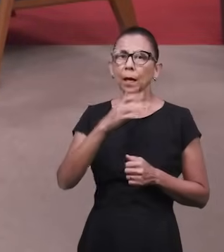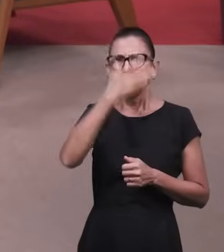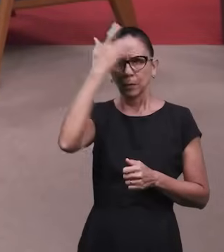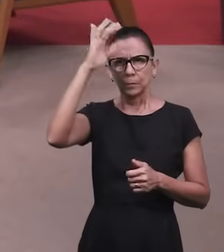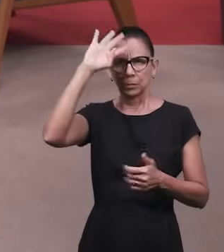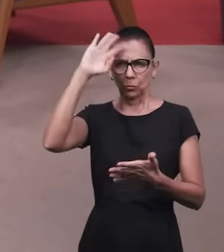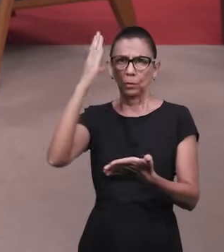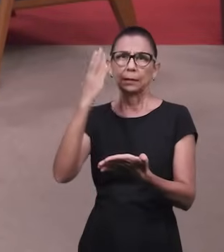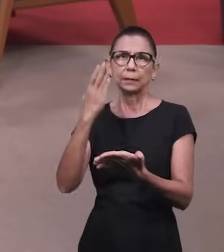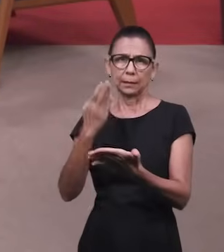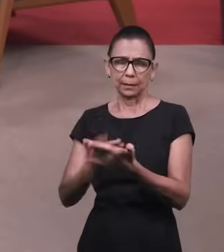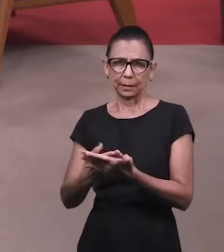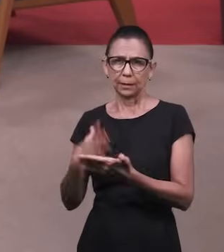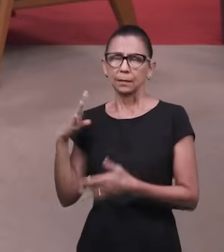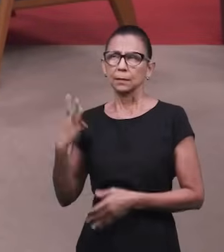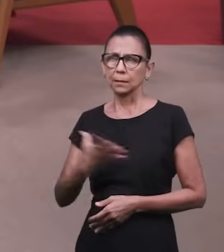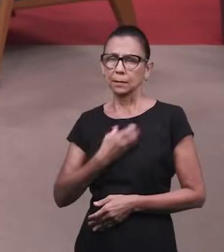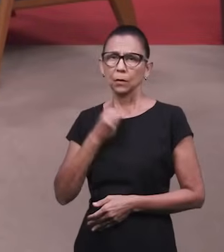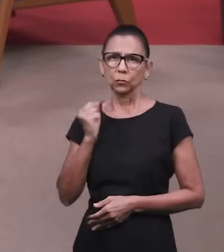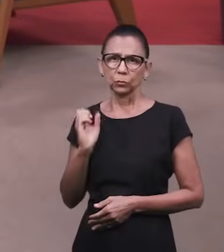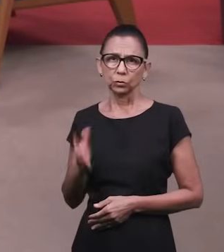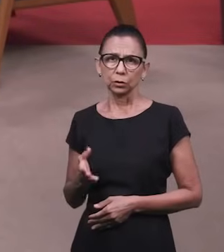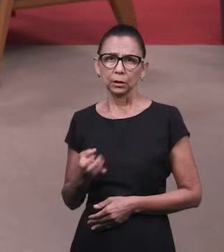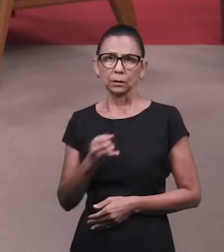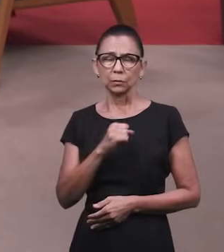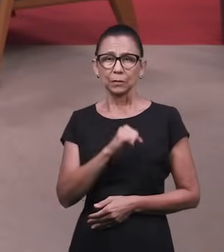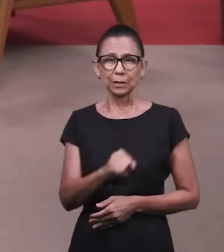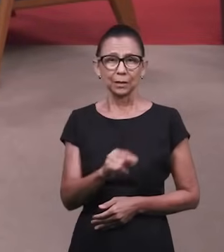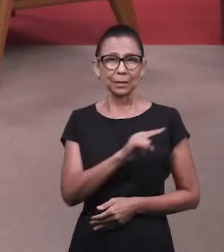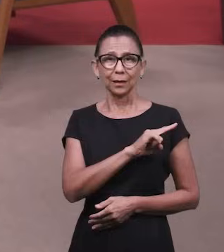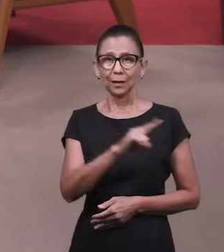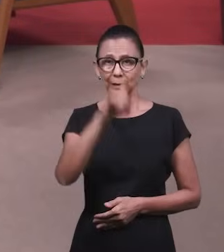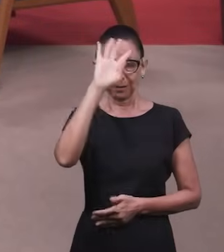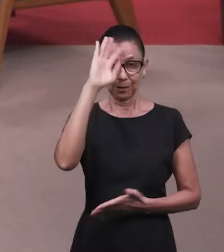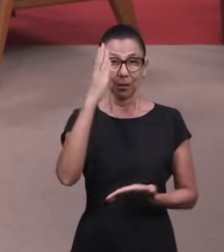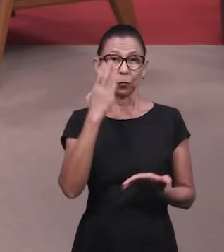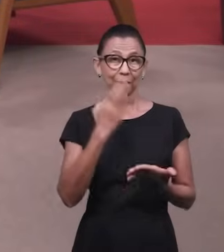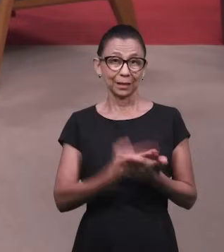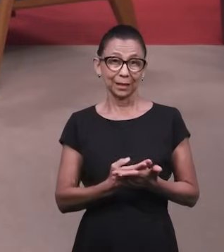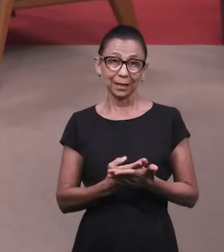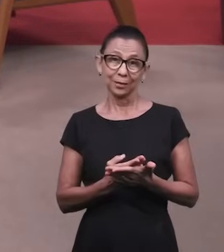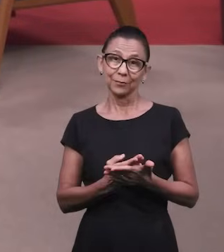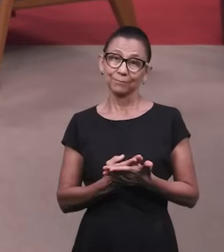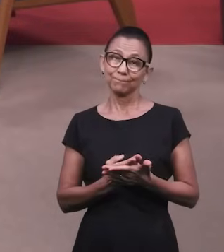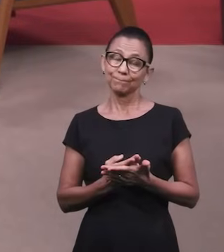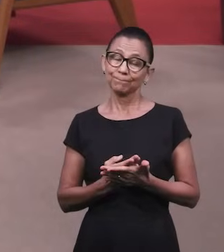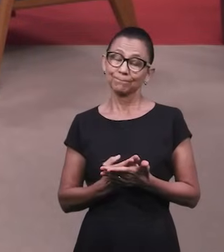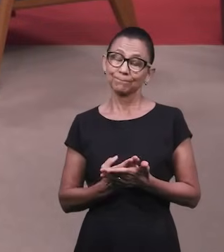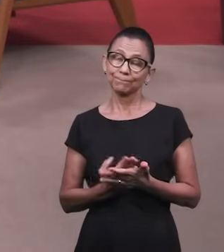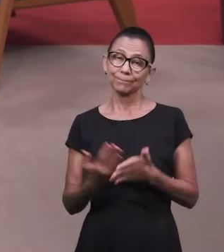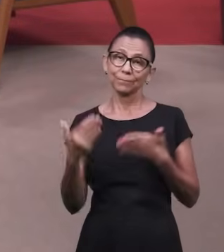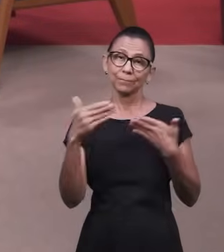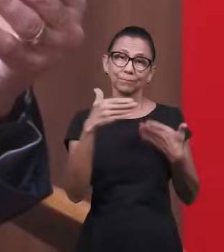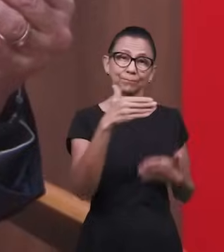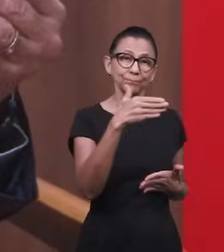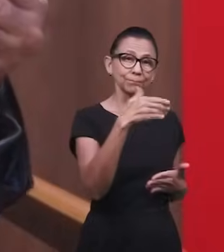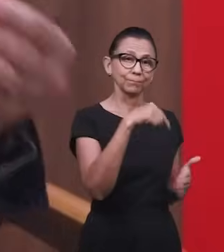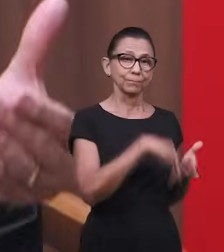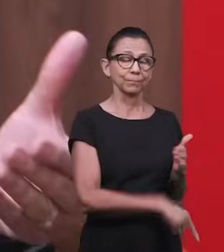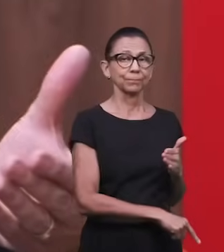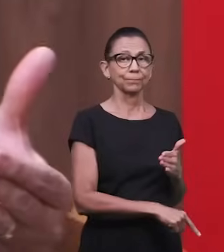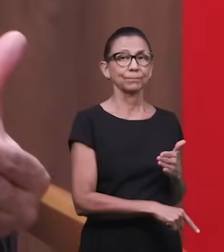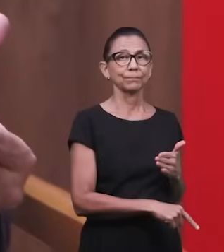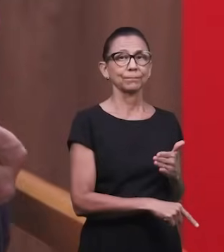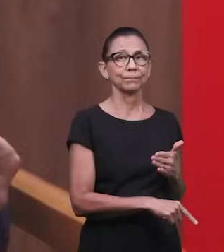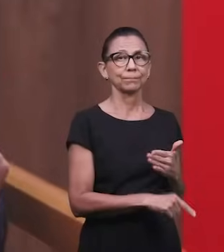vem a condenação. Então, o mundo, a igreja infiel, ou seja, aquele até que teve experiências, mas